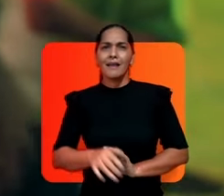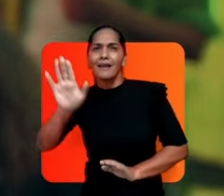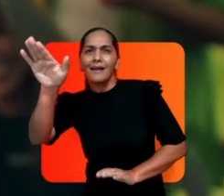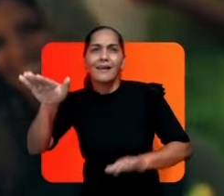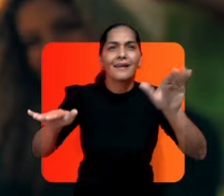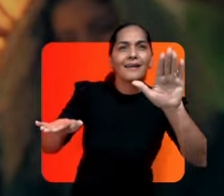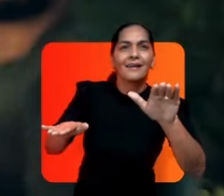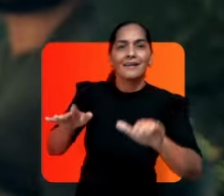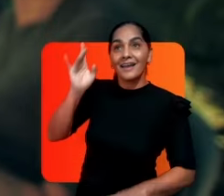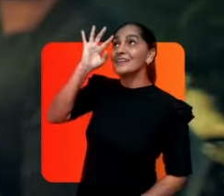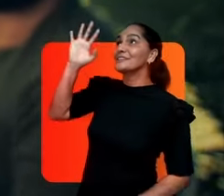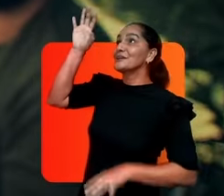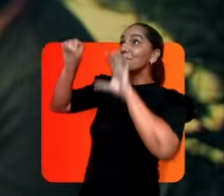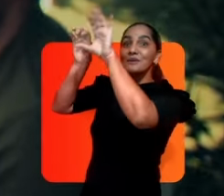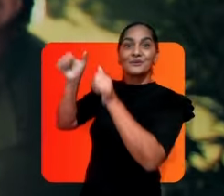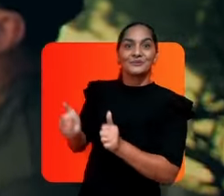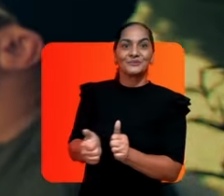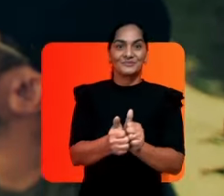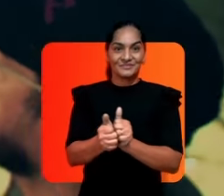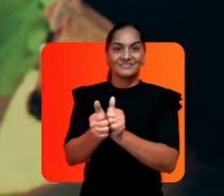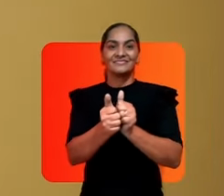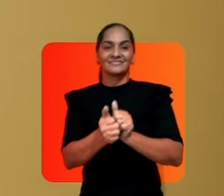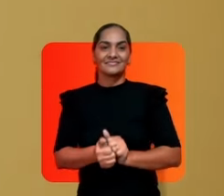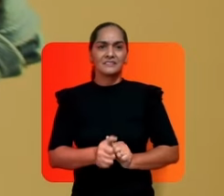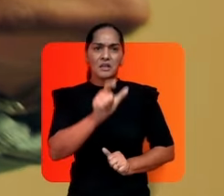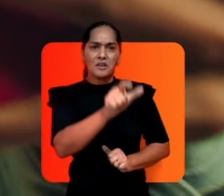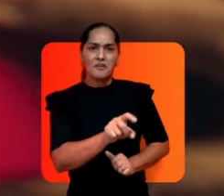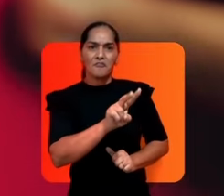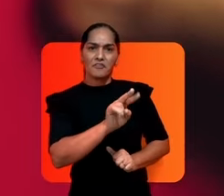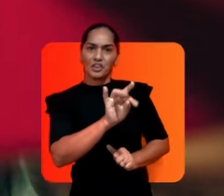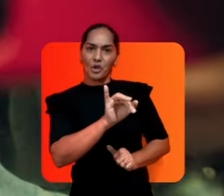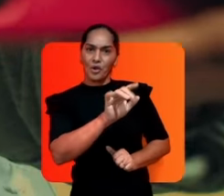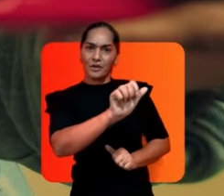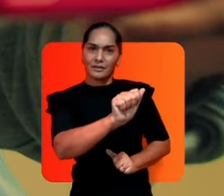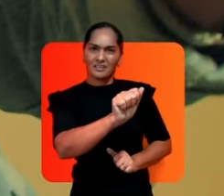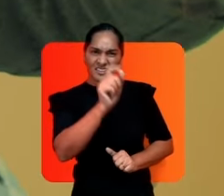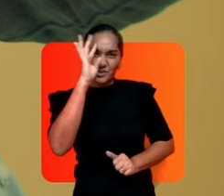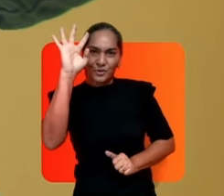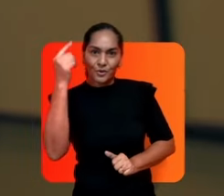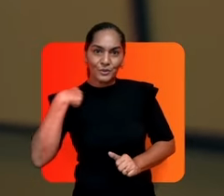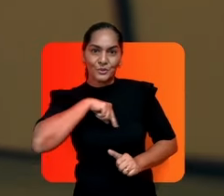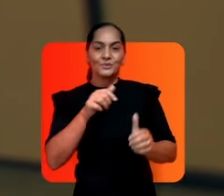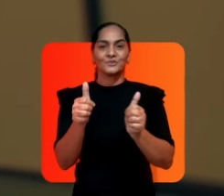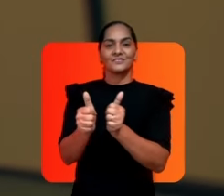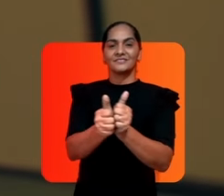Hein, Maricá? Ó, a gente sonha junto. No sonho da Vitória, a gente tava